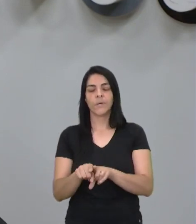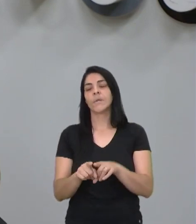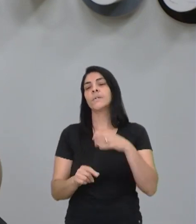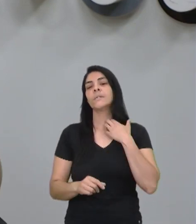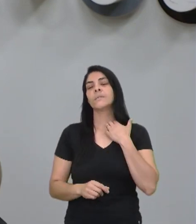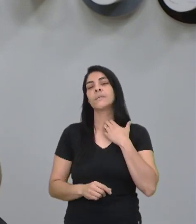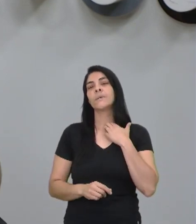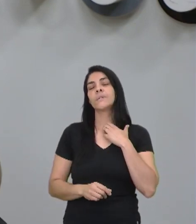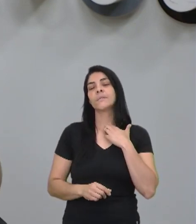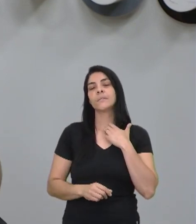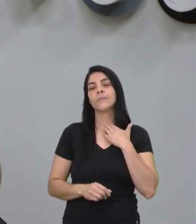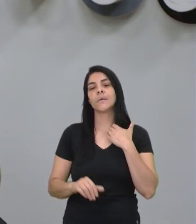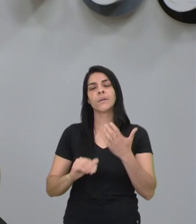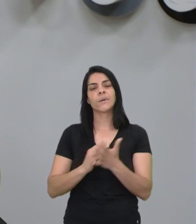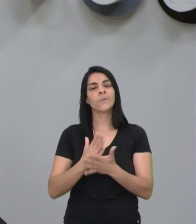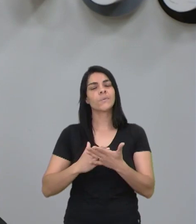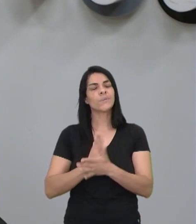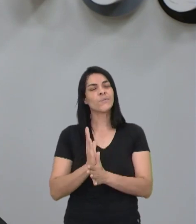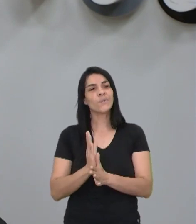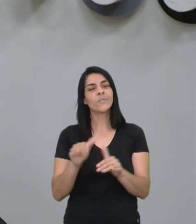a gente está vendo aí de